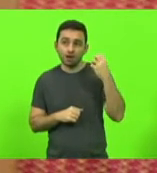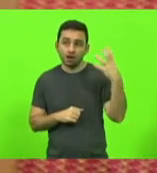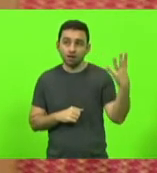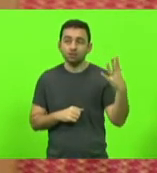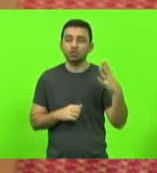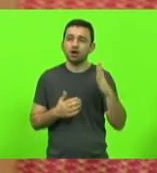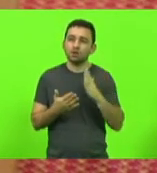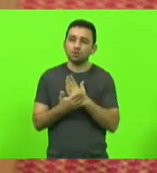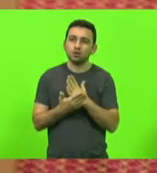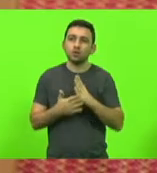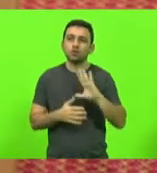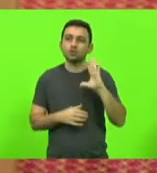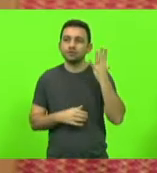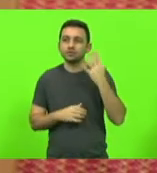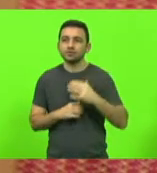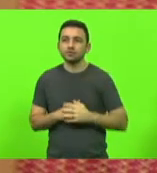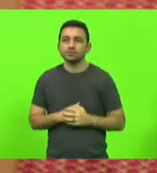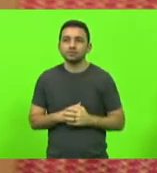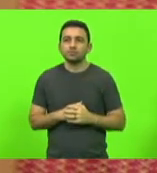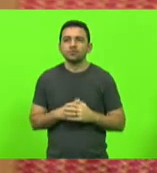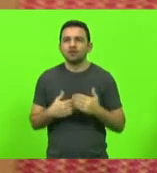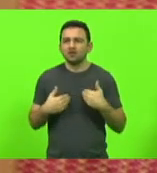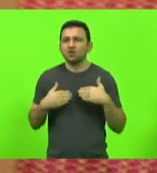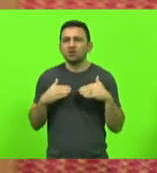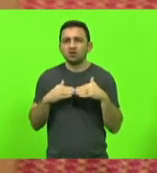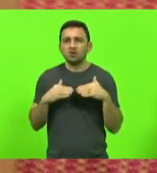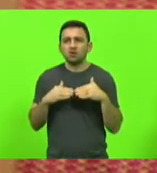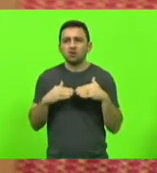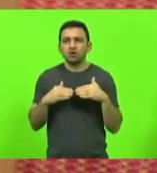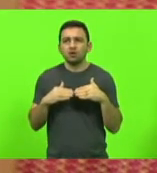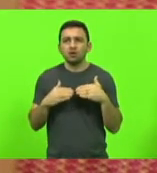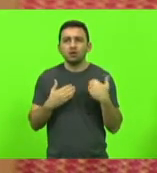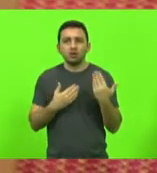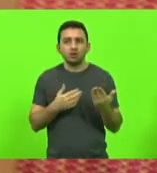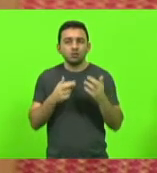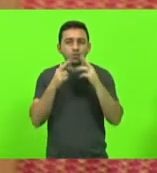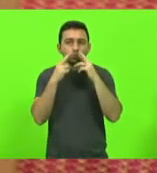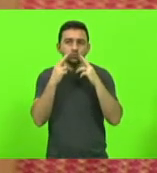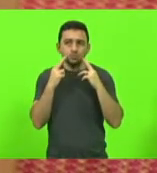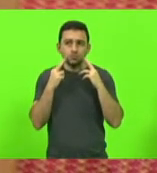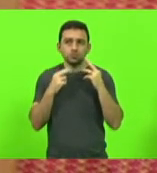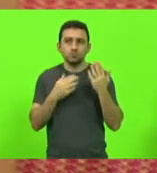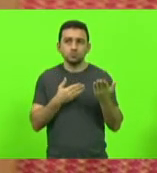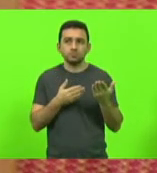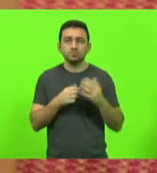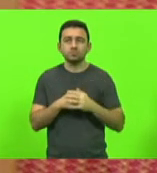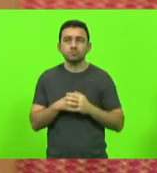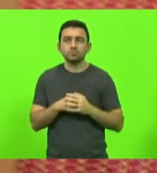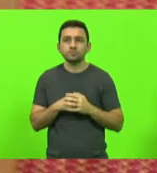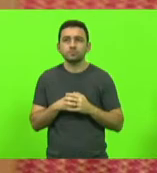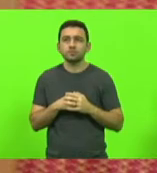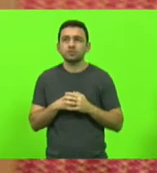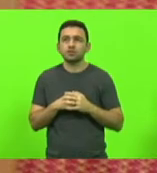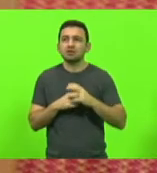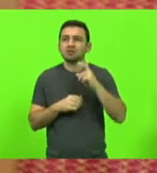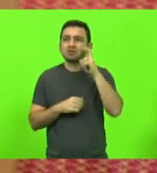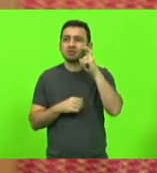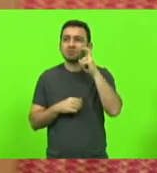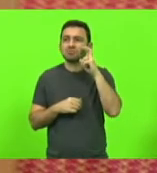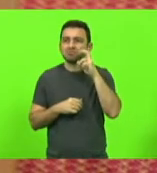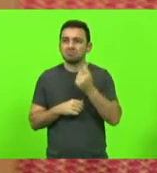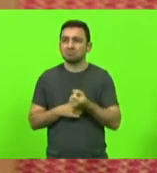situação. Então, eu concordo com o deputado Romildo Titon. Essa quinta-feira fica meio